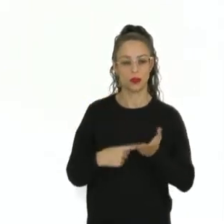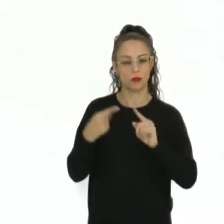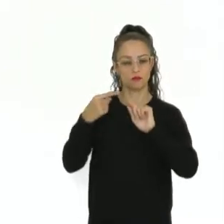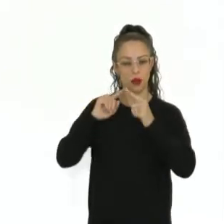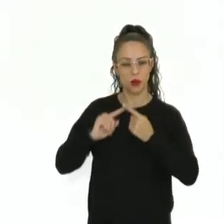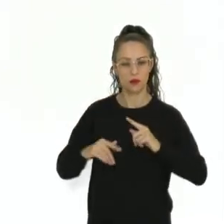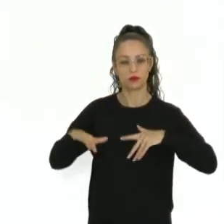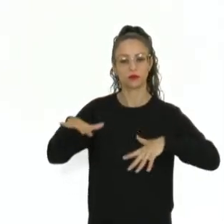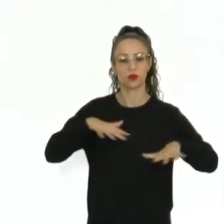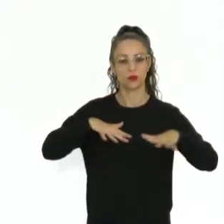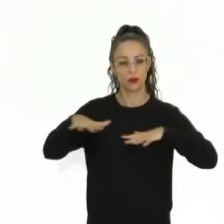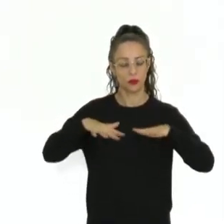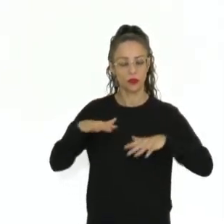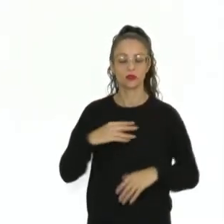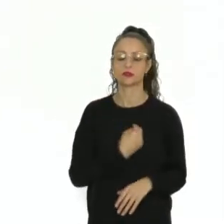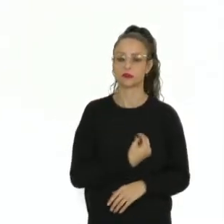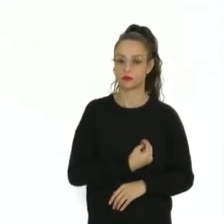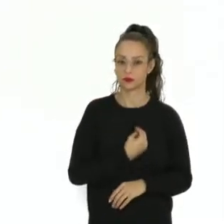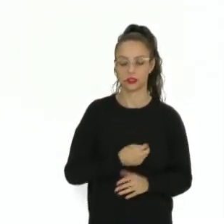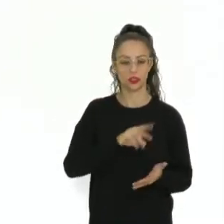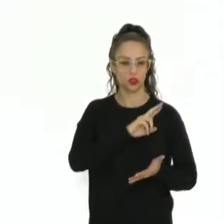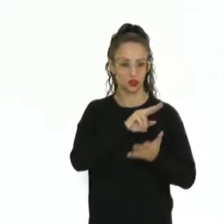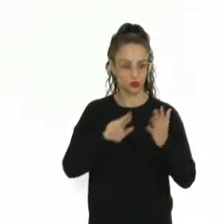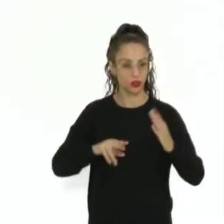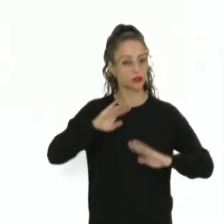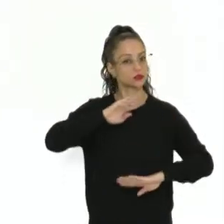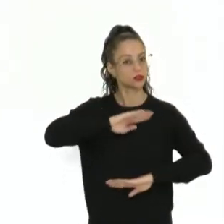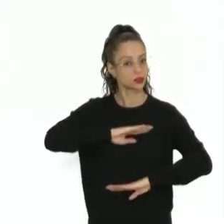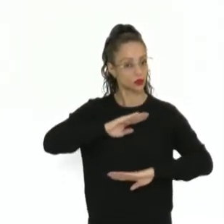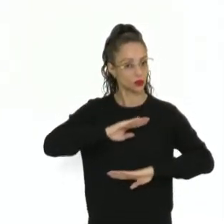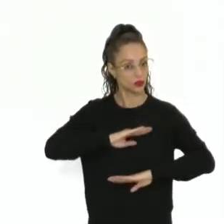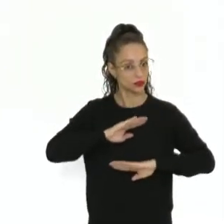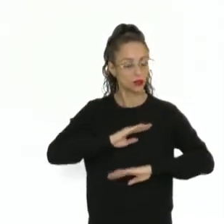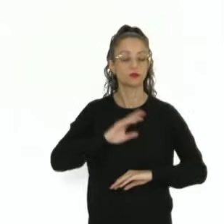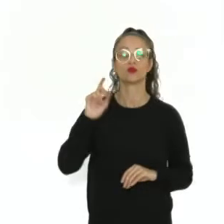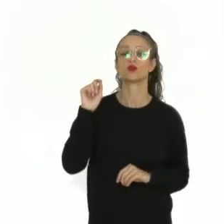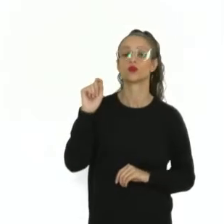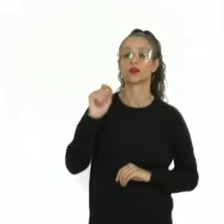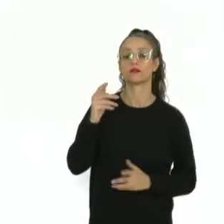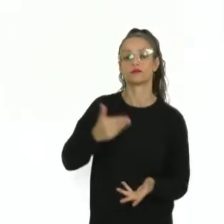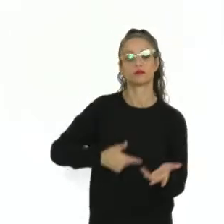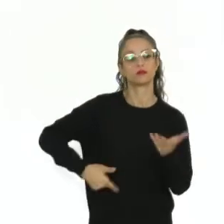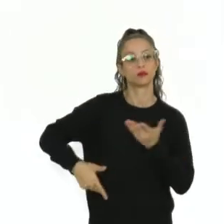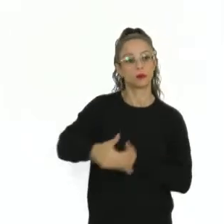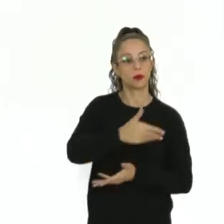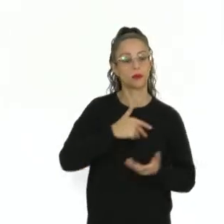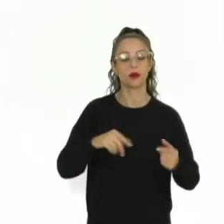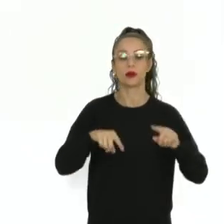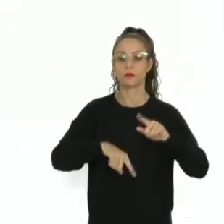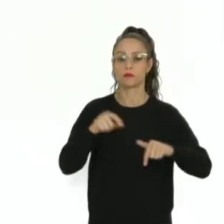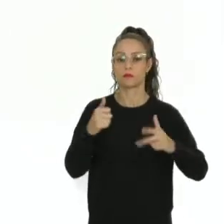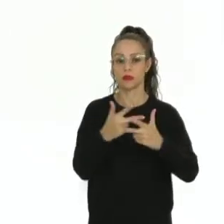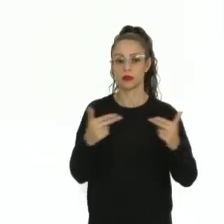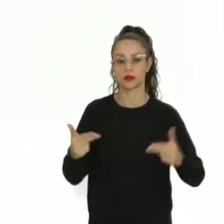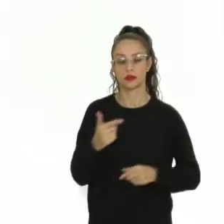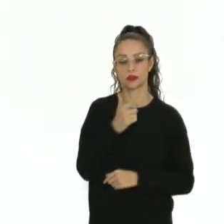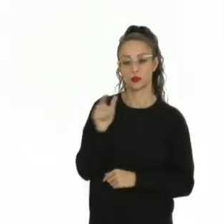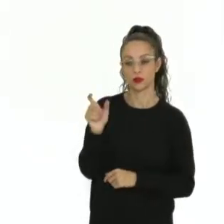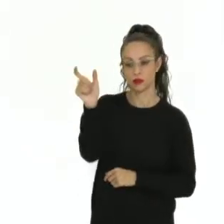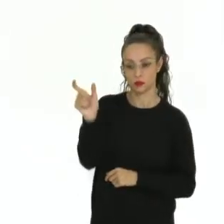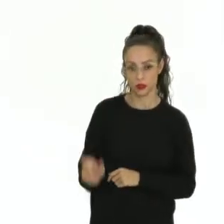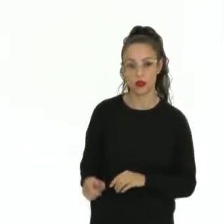movimentos e vivencia diversas situações, interagindo ou não com aparelhos e outras